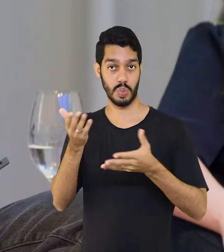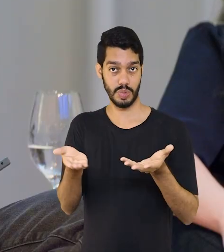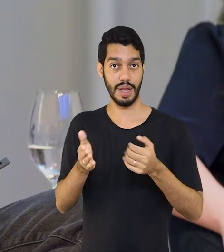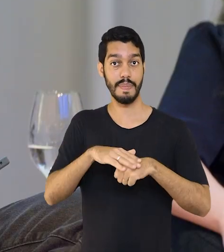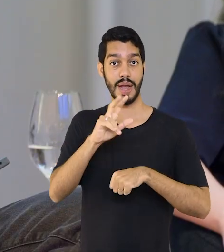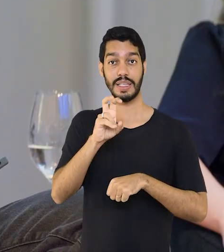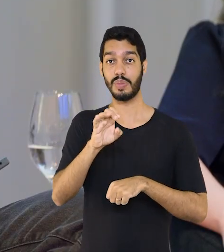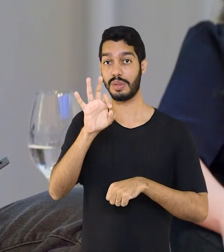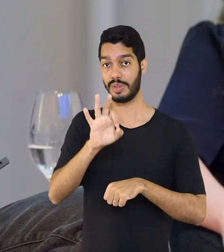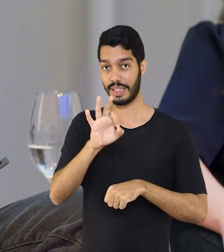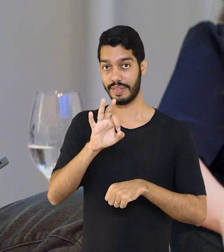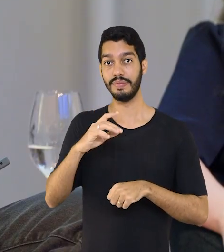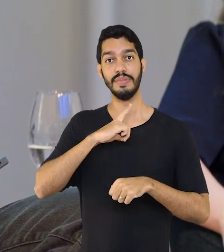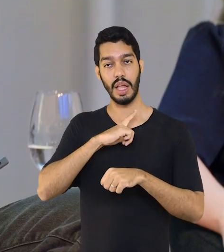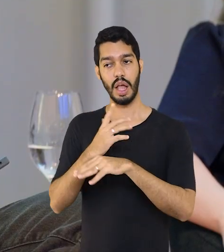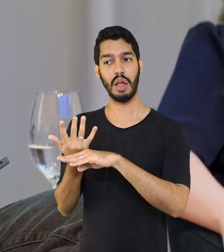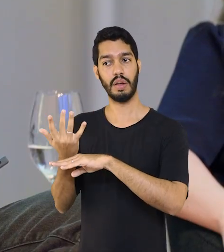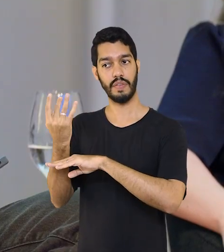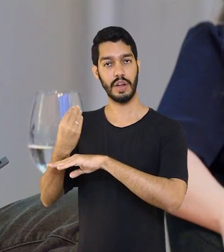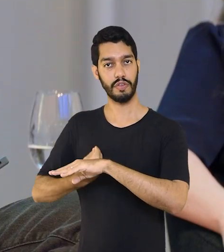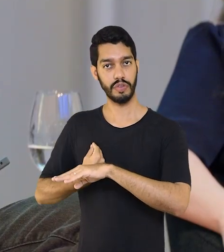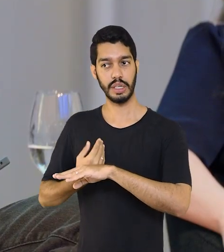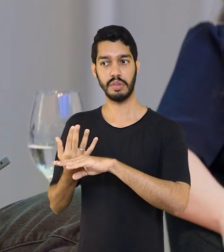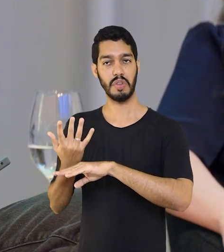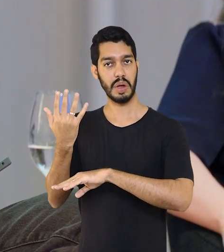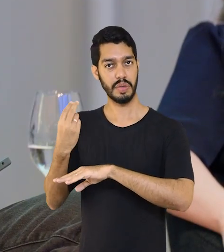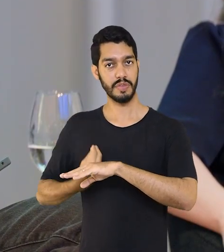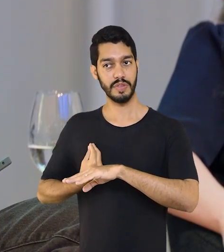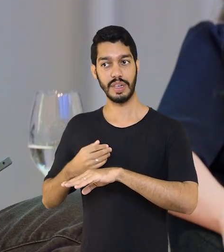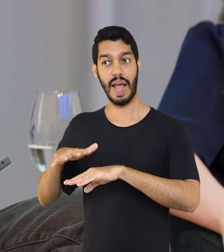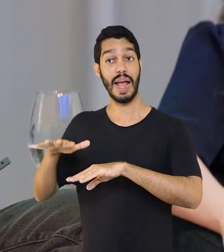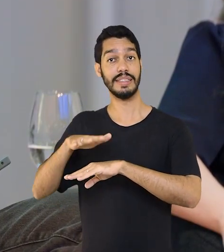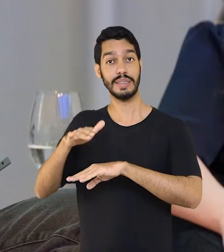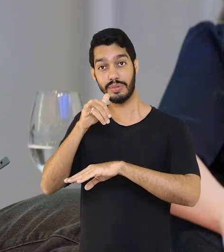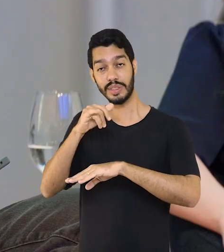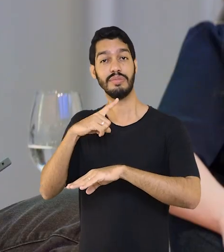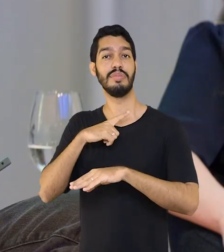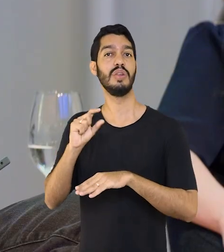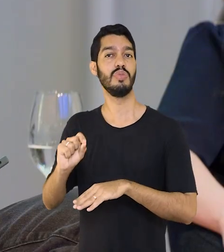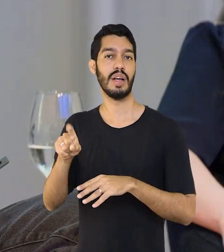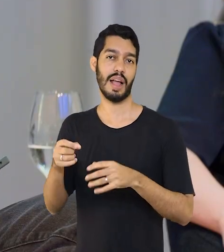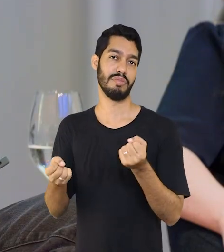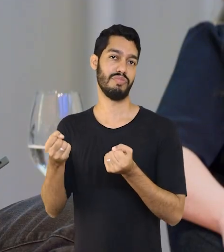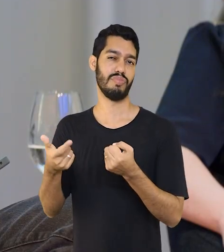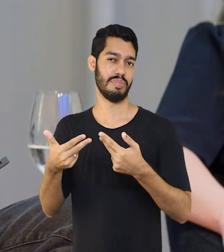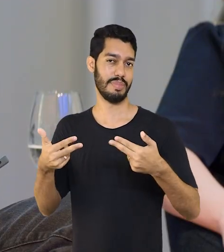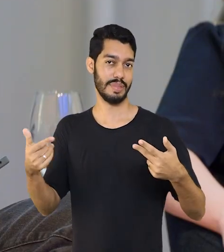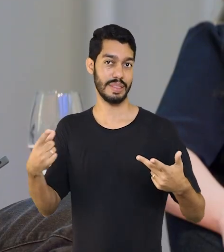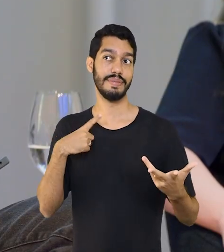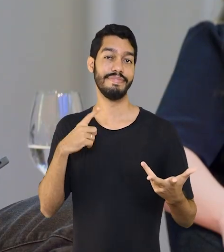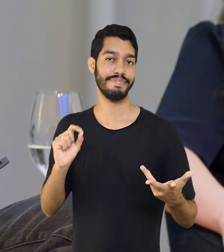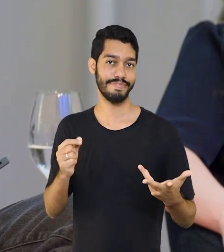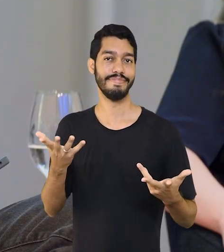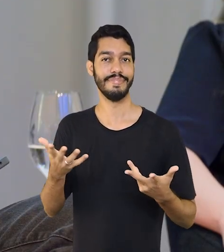de 50% do que é emitido dos gases de efeito estufa no setor de energia, ele vem do transporte e, sua